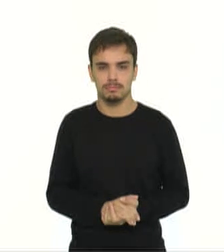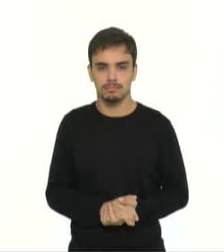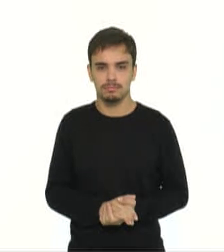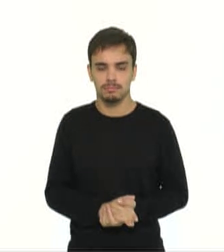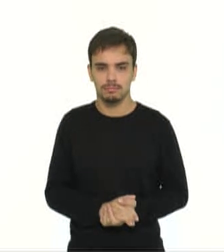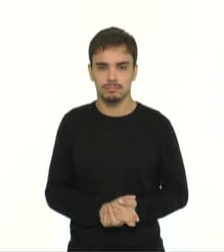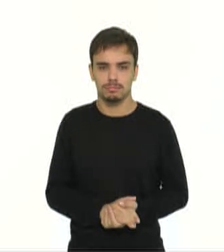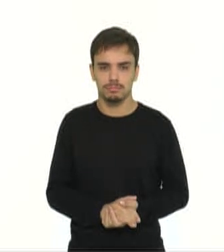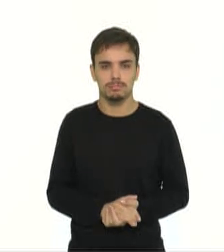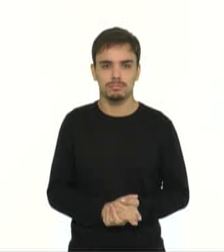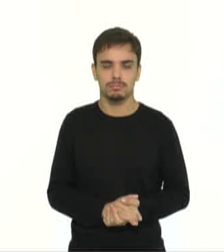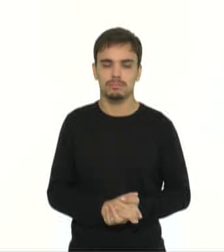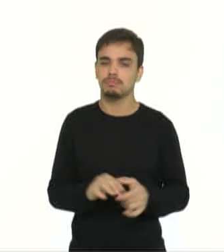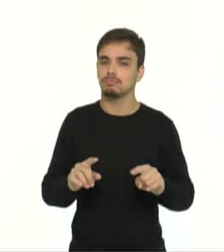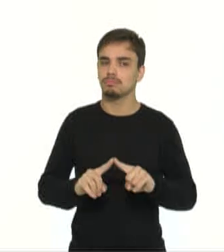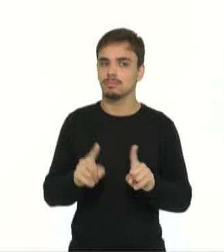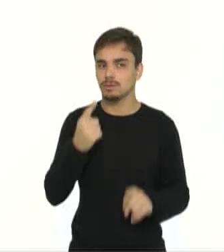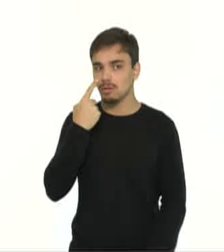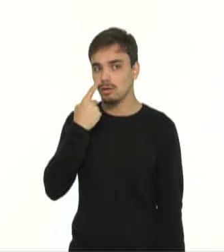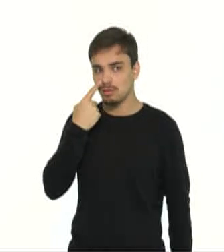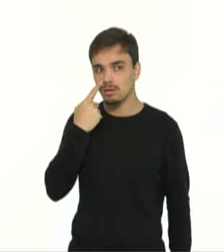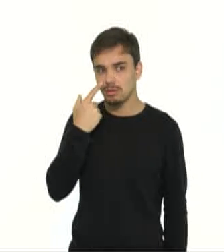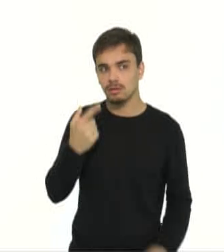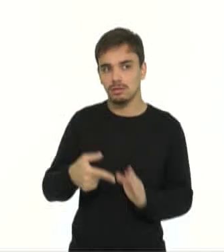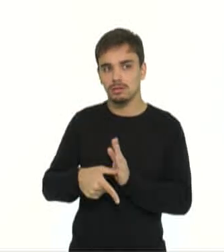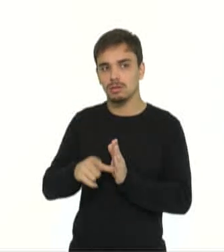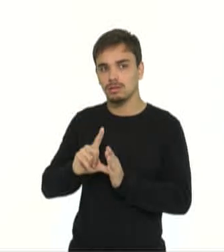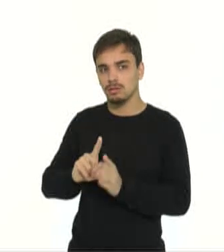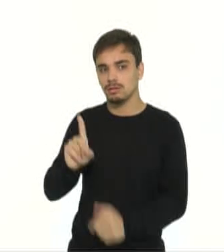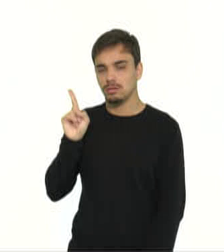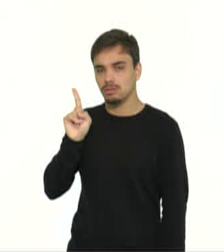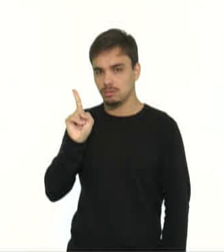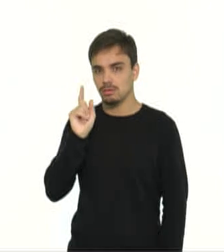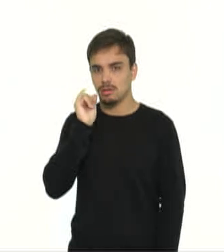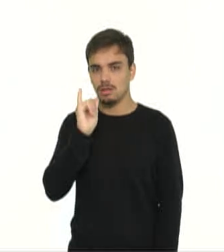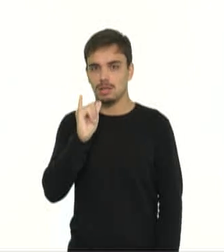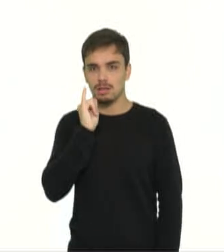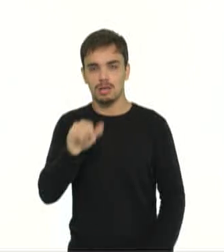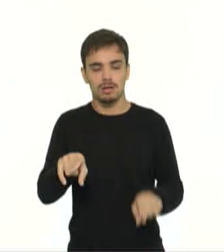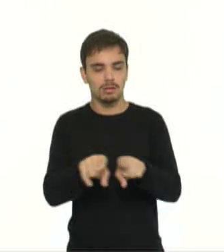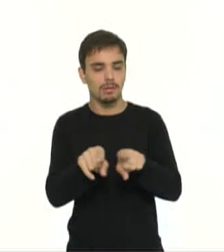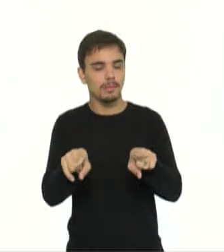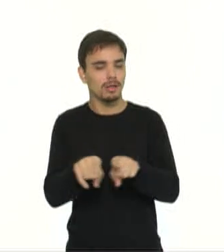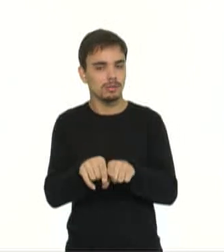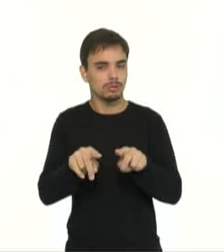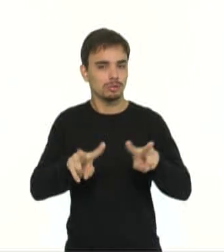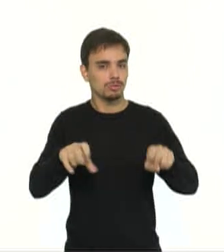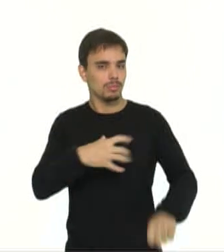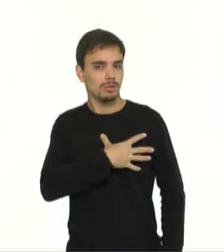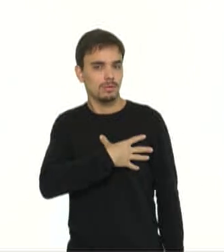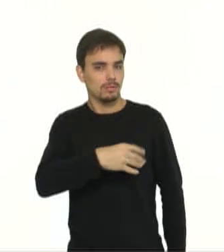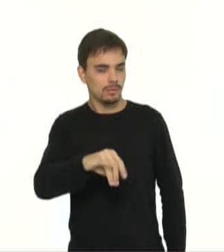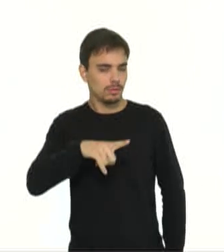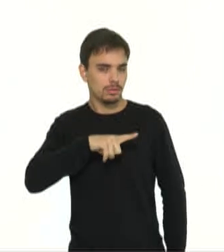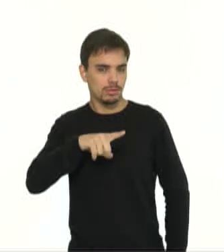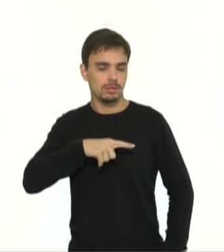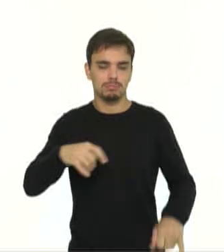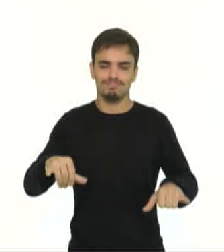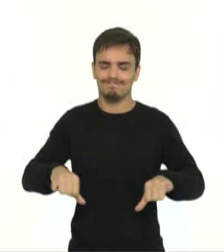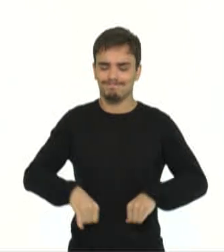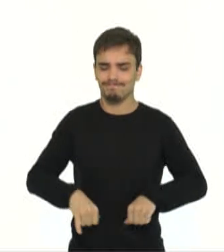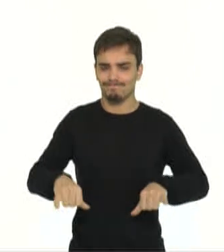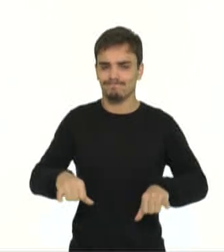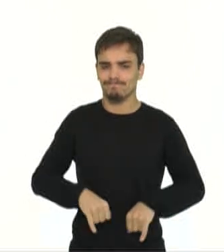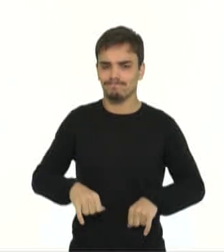Mais do que antes, né, os pais relataram ali que os filhos estão sofrendo bullying tanto na